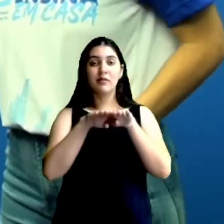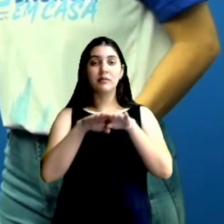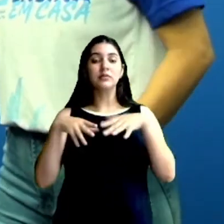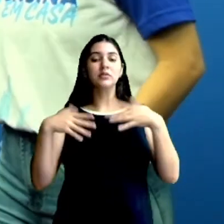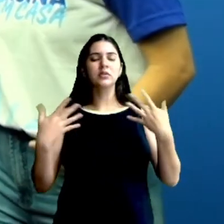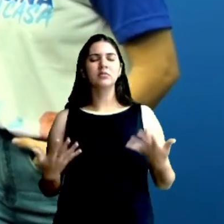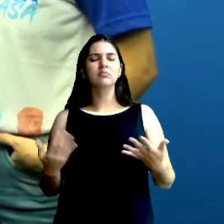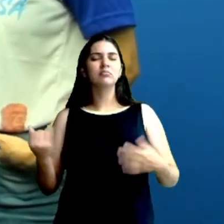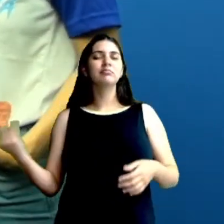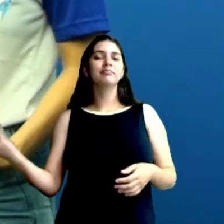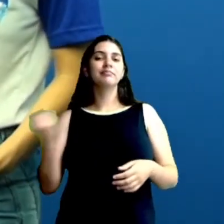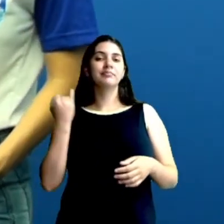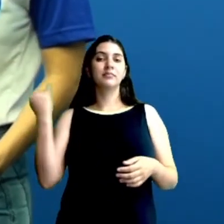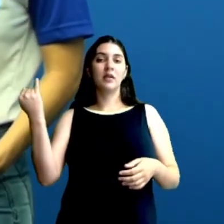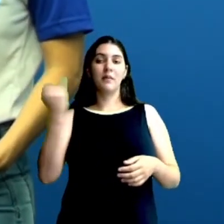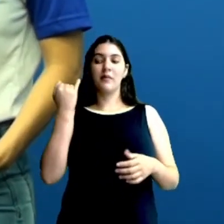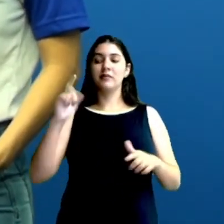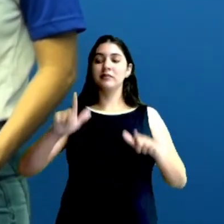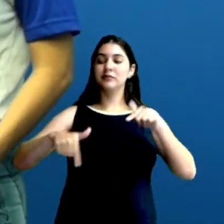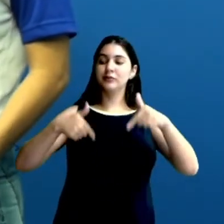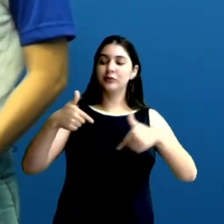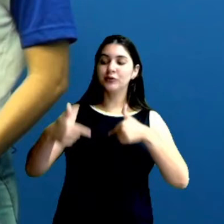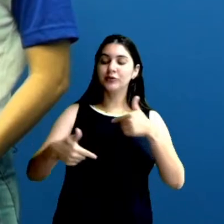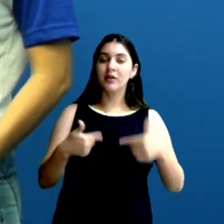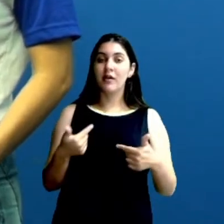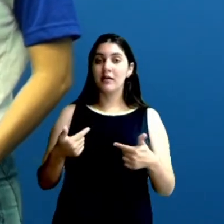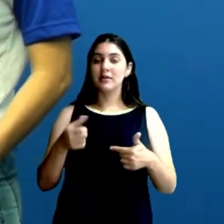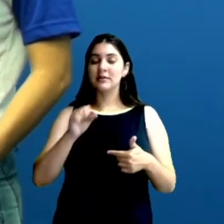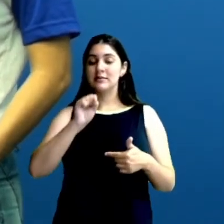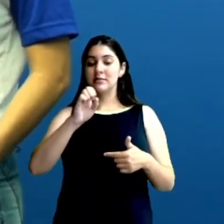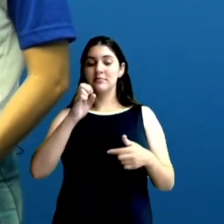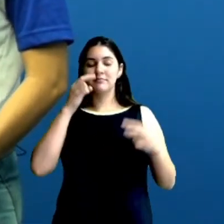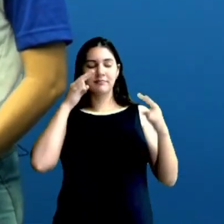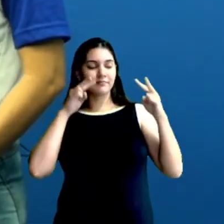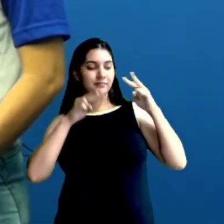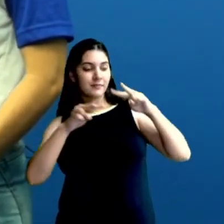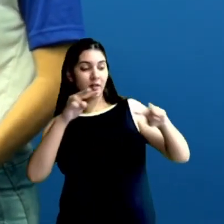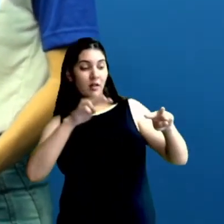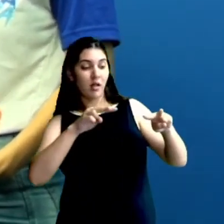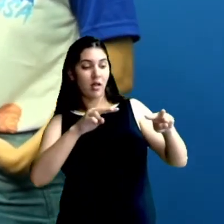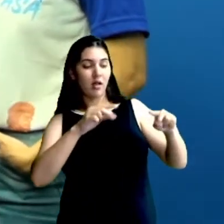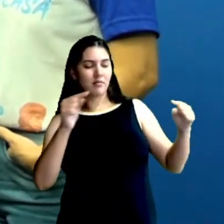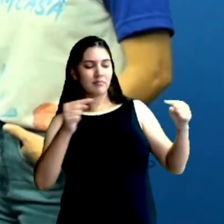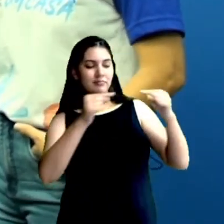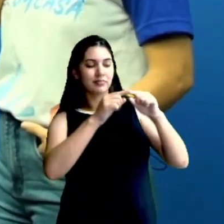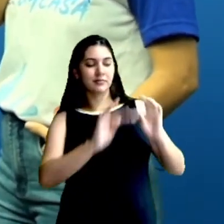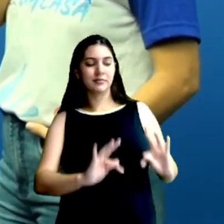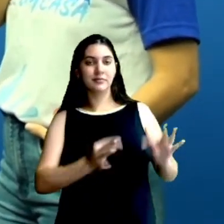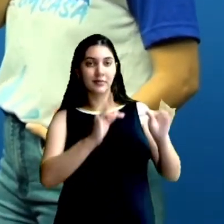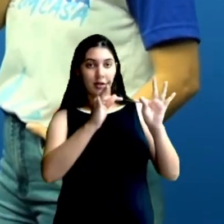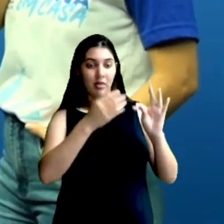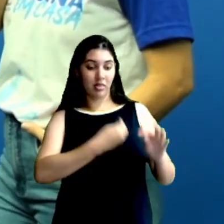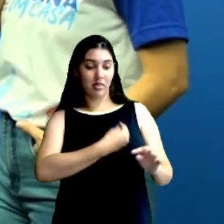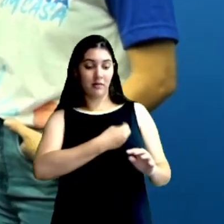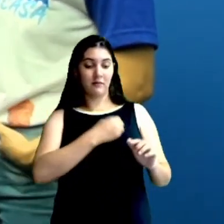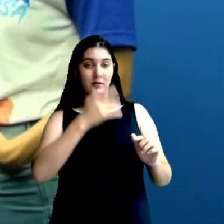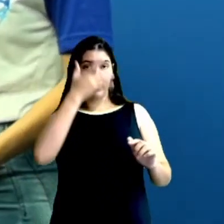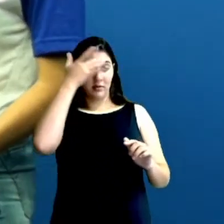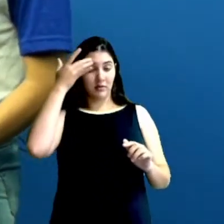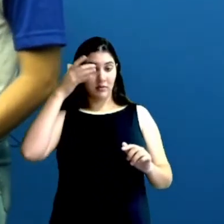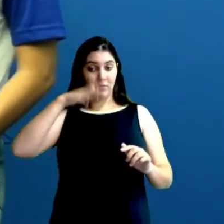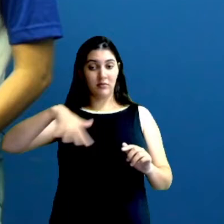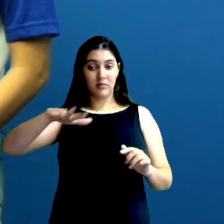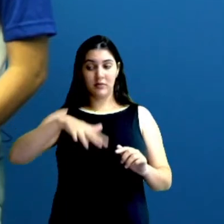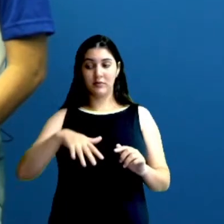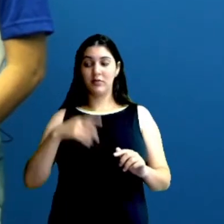a importância do trabalho, se a gente observar do ponto de vista tecnológico, na vida das pessoas?